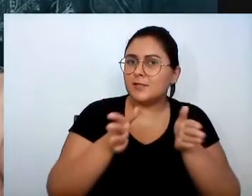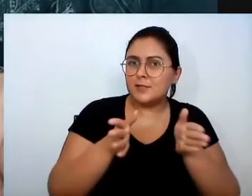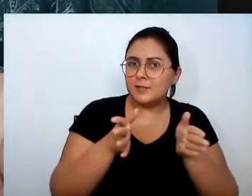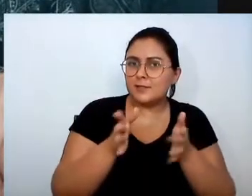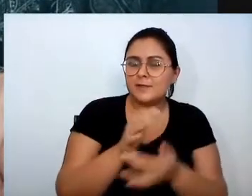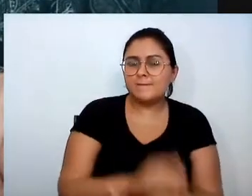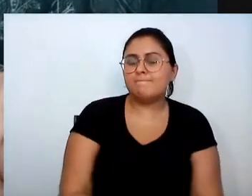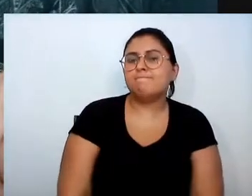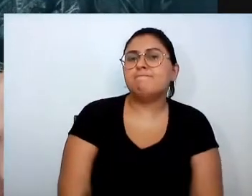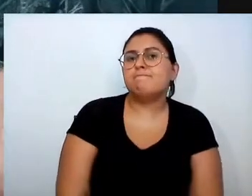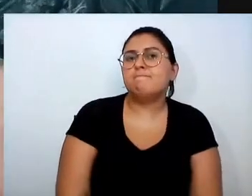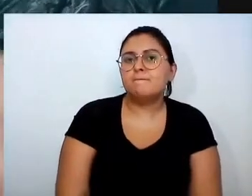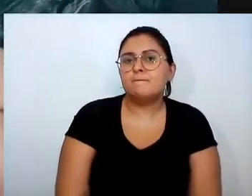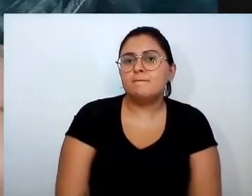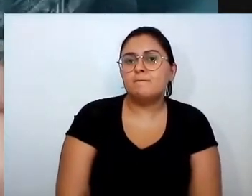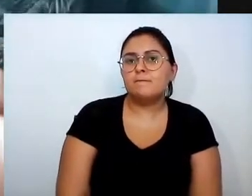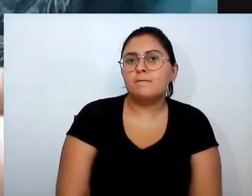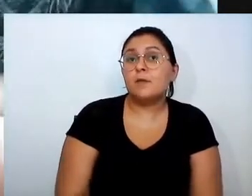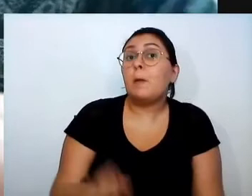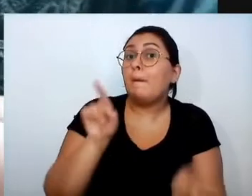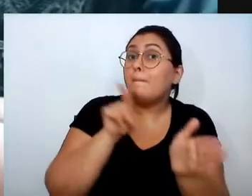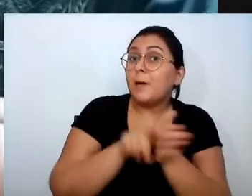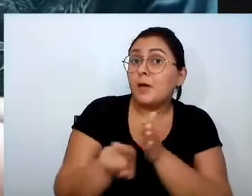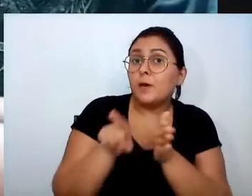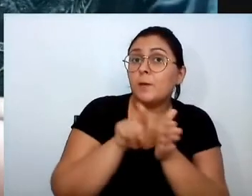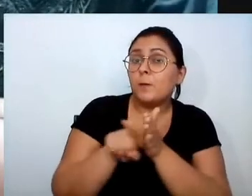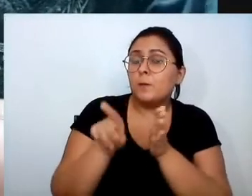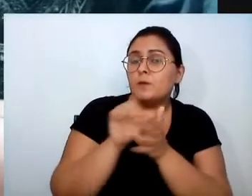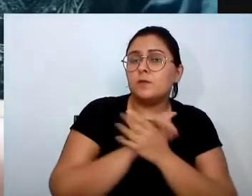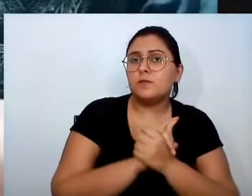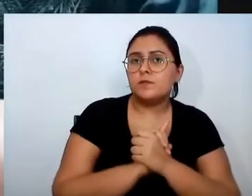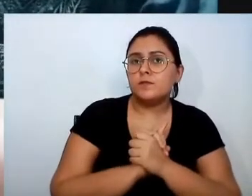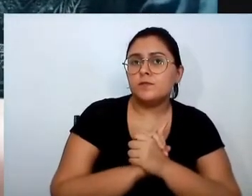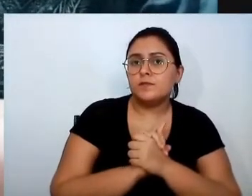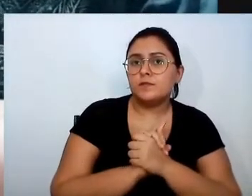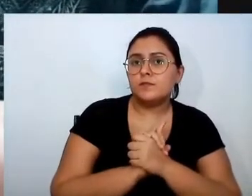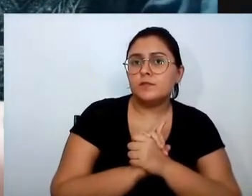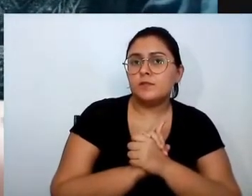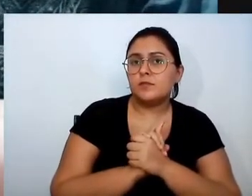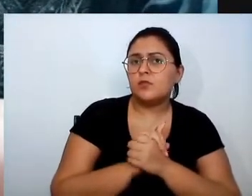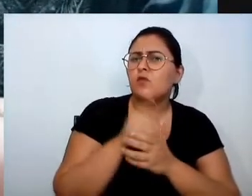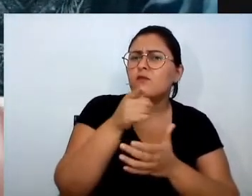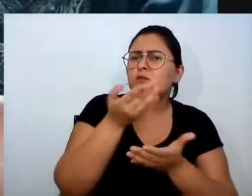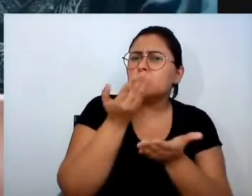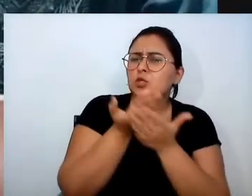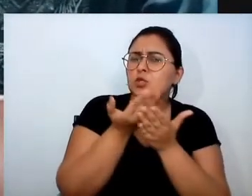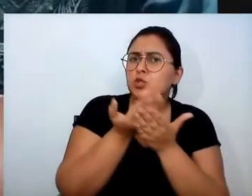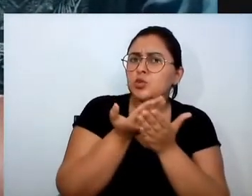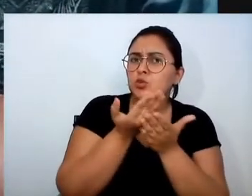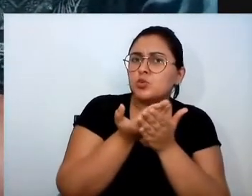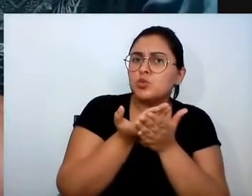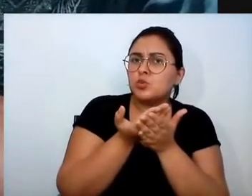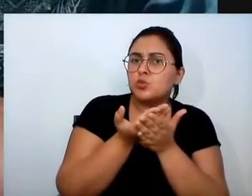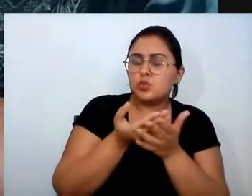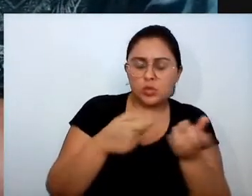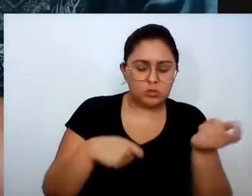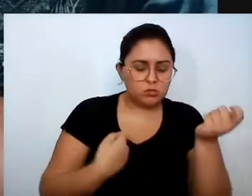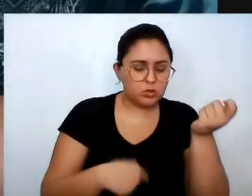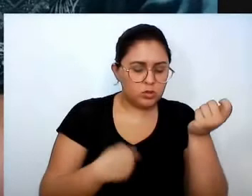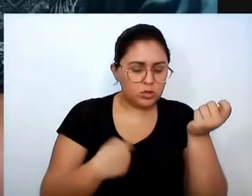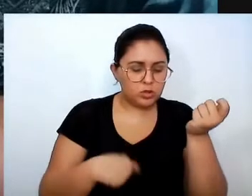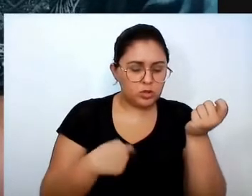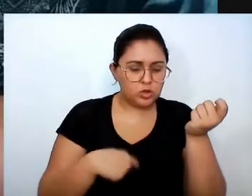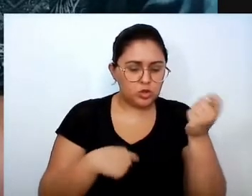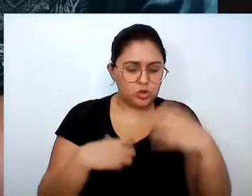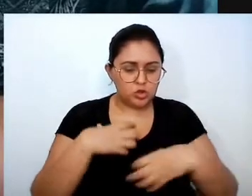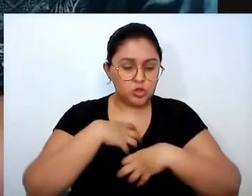né? isso. É, José, e aí Beatriz pergunta o seguinte: ela gostaria de saber se você tem estudado a parte